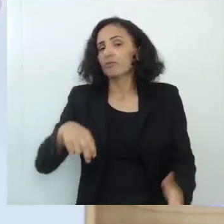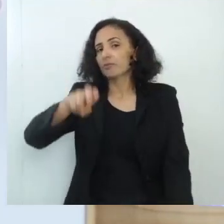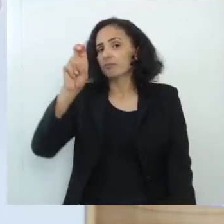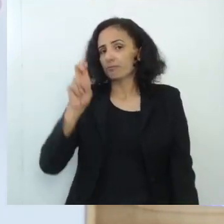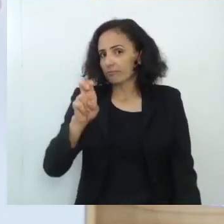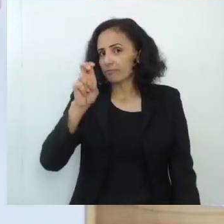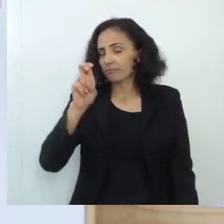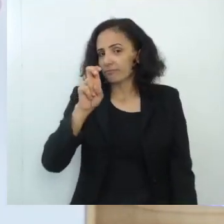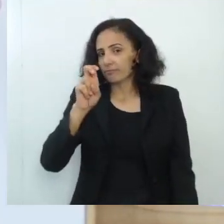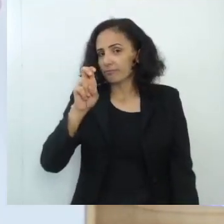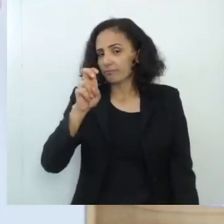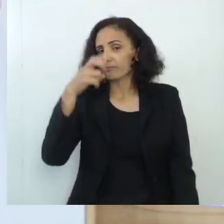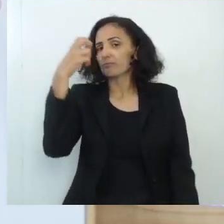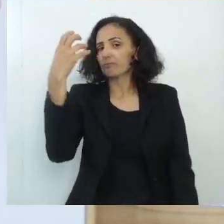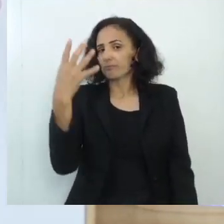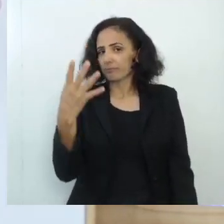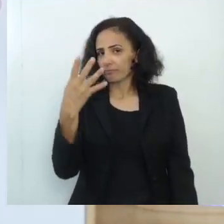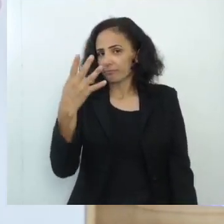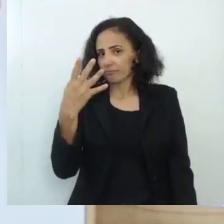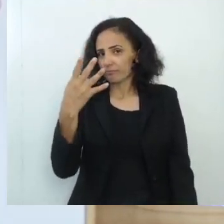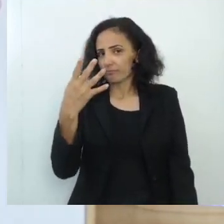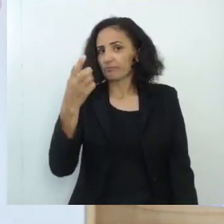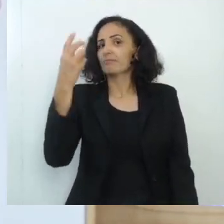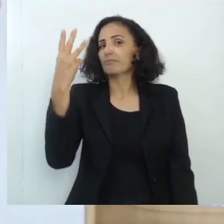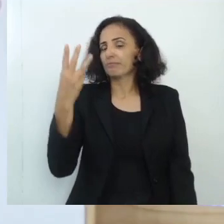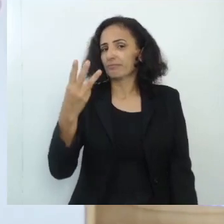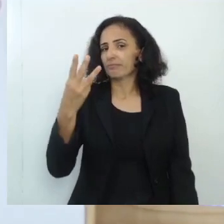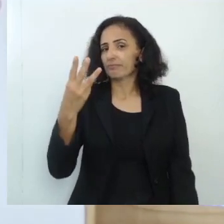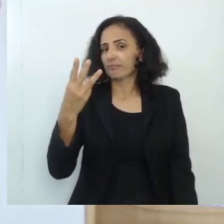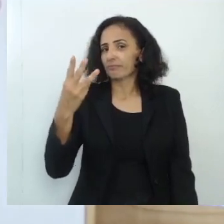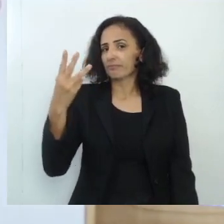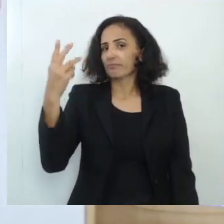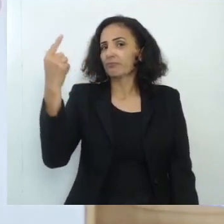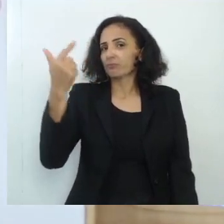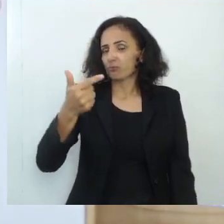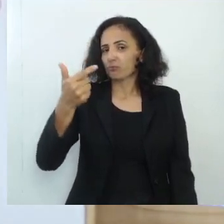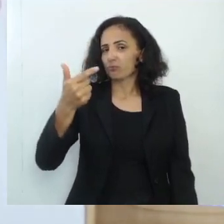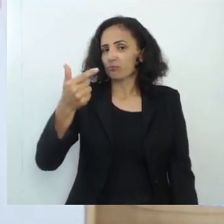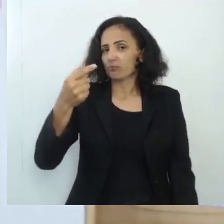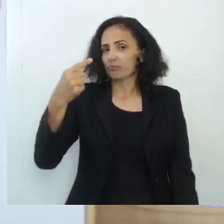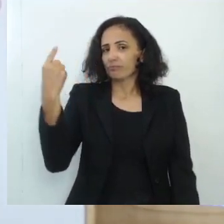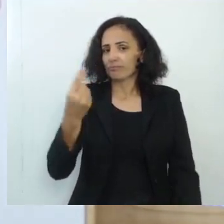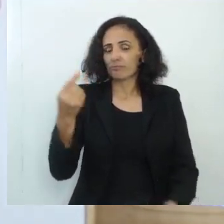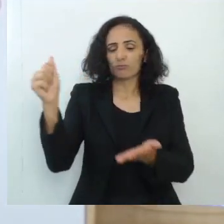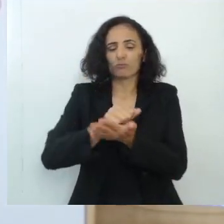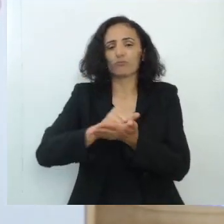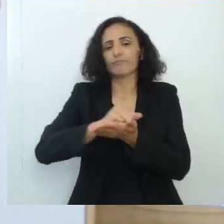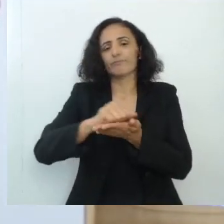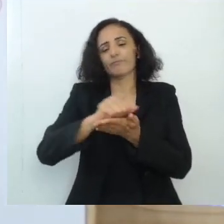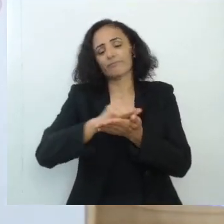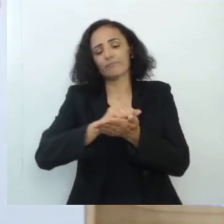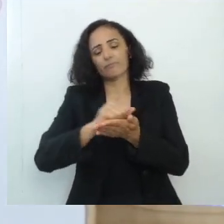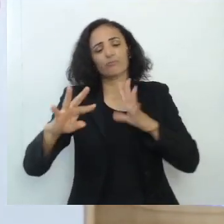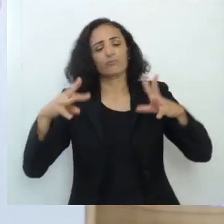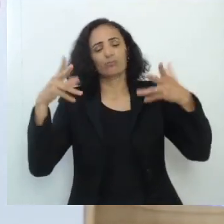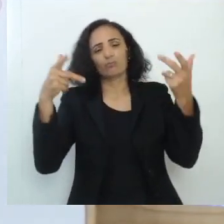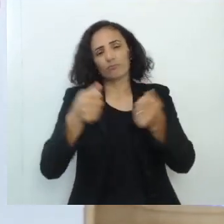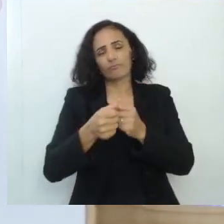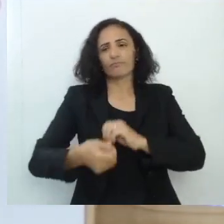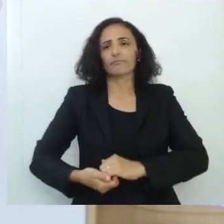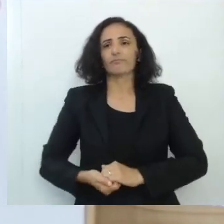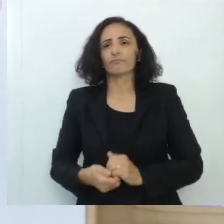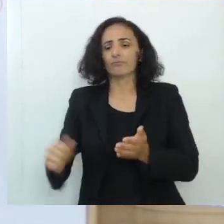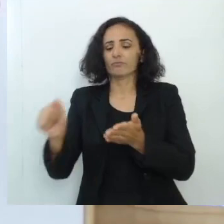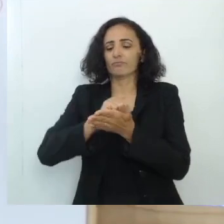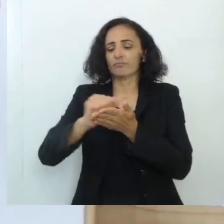5, 4, 3, 2, 1. Foi. Vou apagar aqui. Foi, viu,